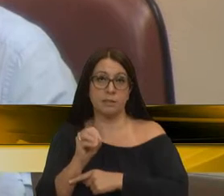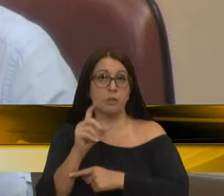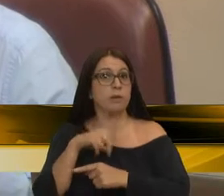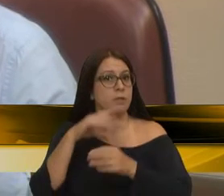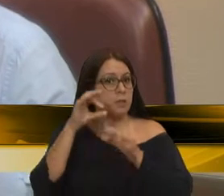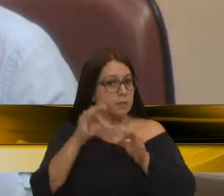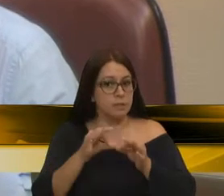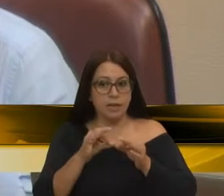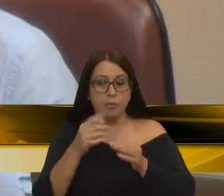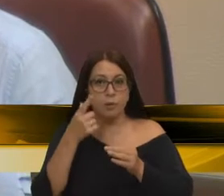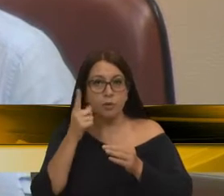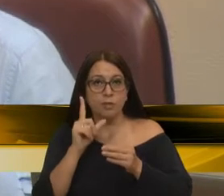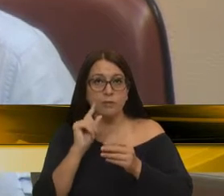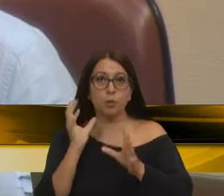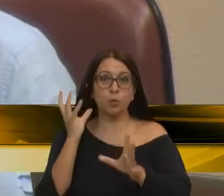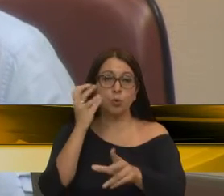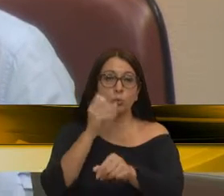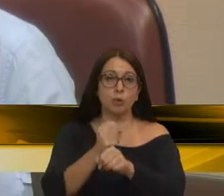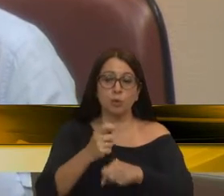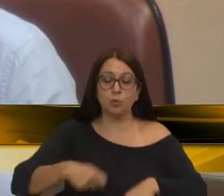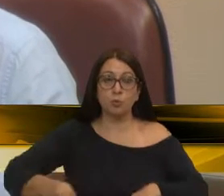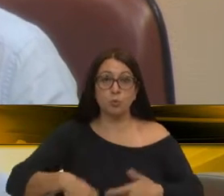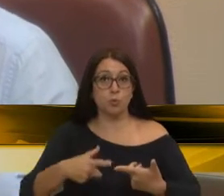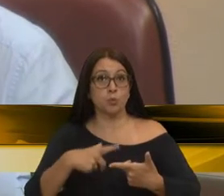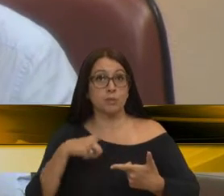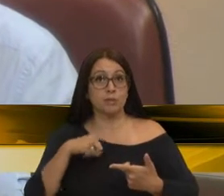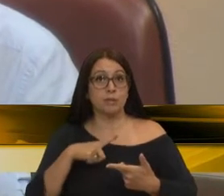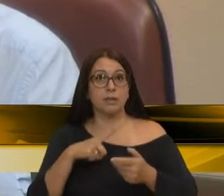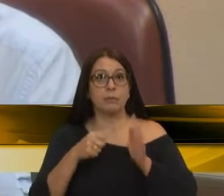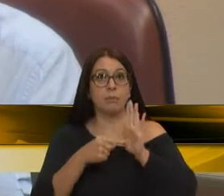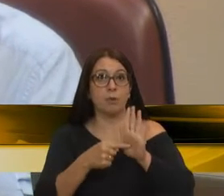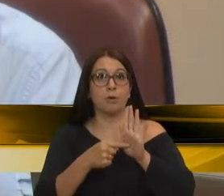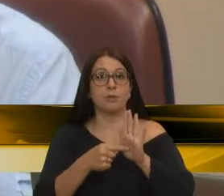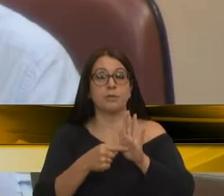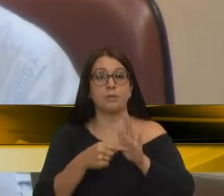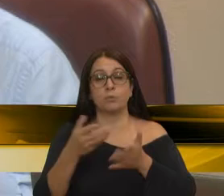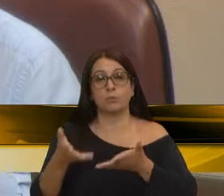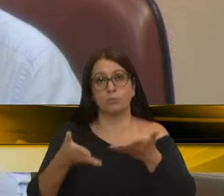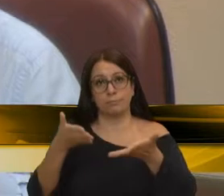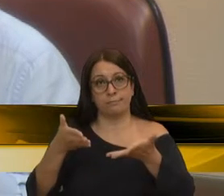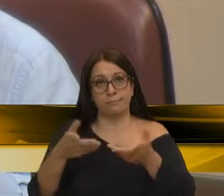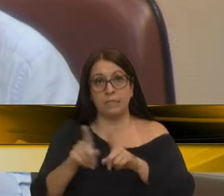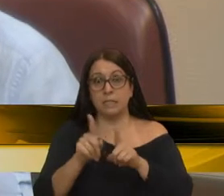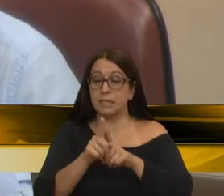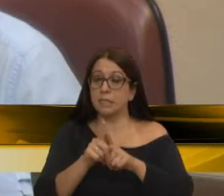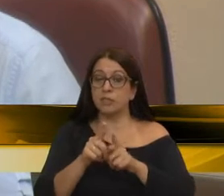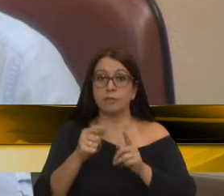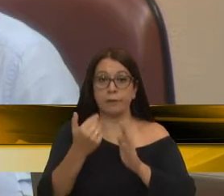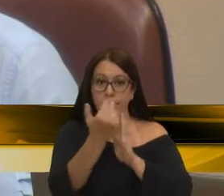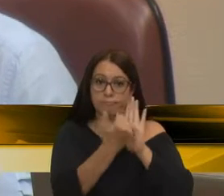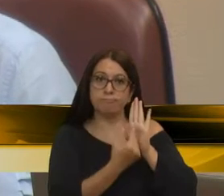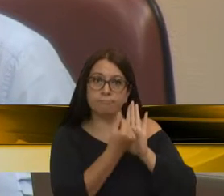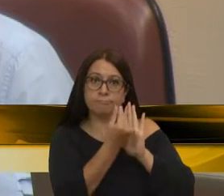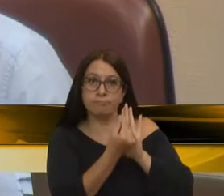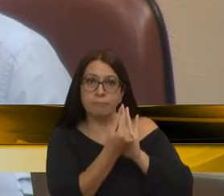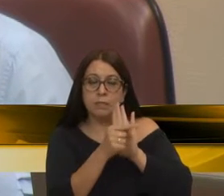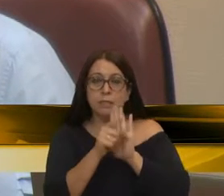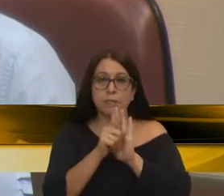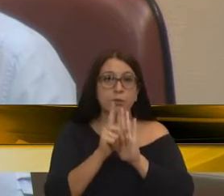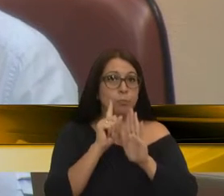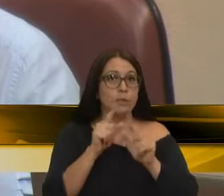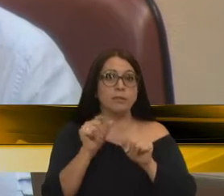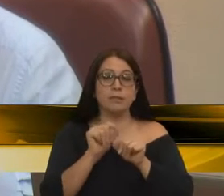da totalidade dos custos incorridos na prestação de serviço se houver déficit o mesmo deverá ser